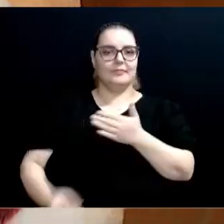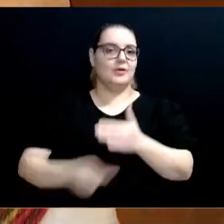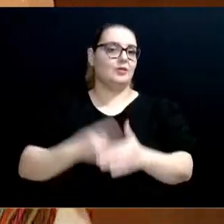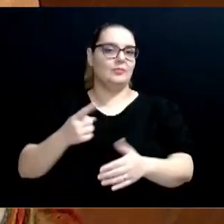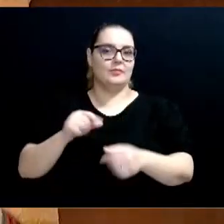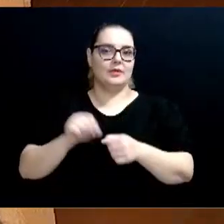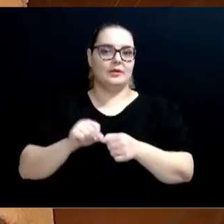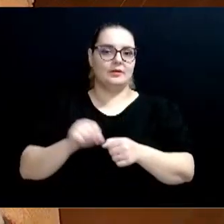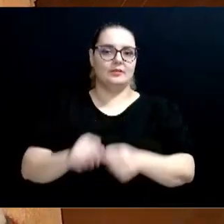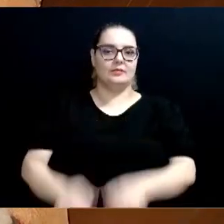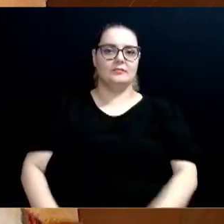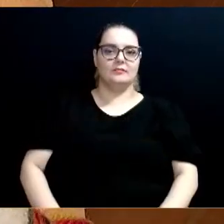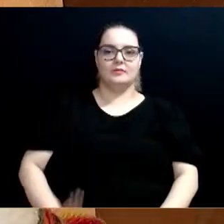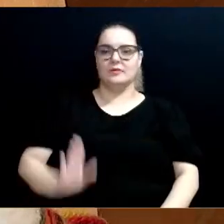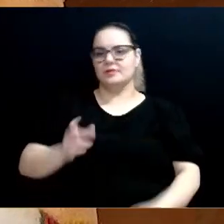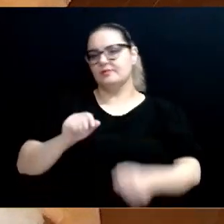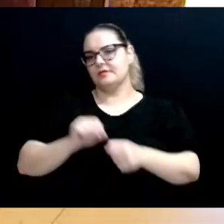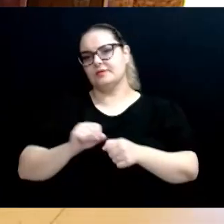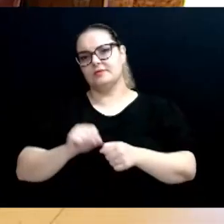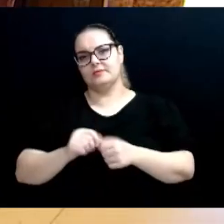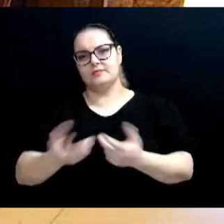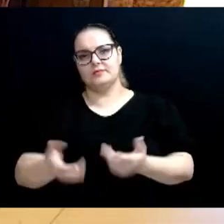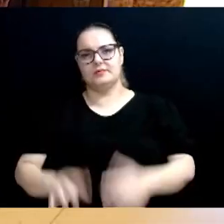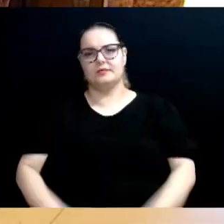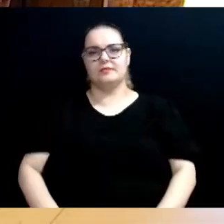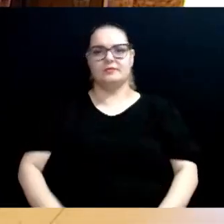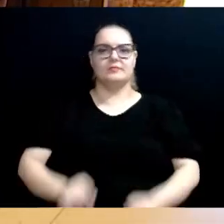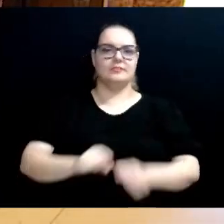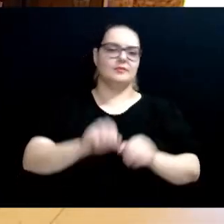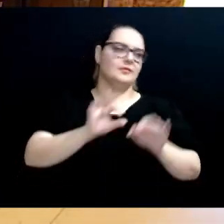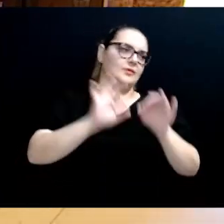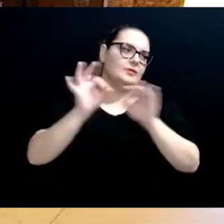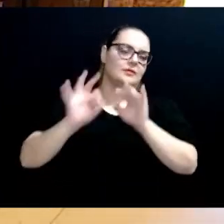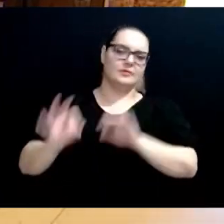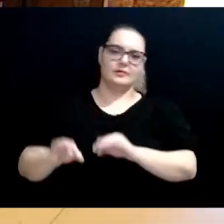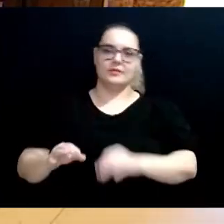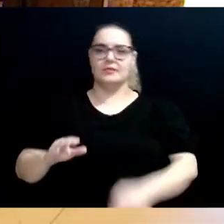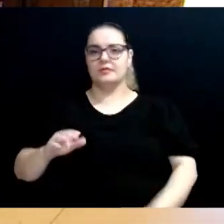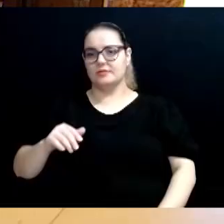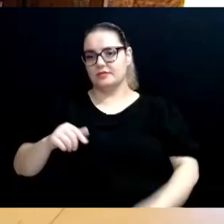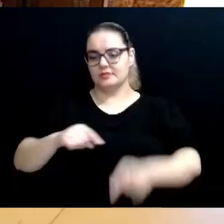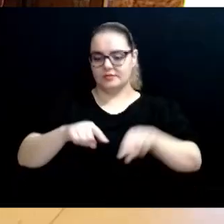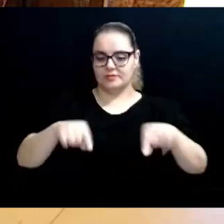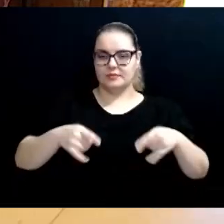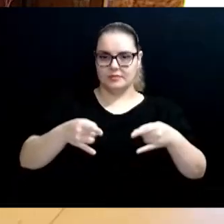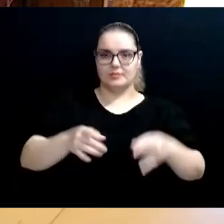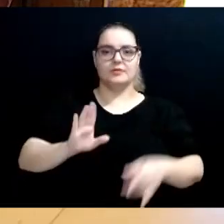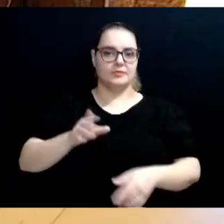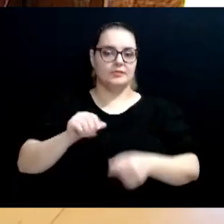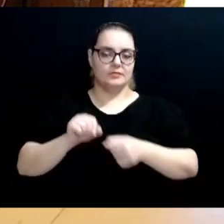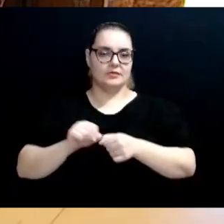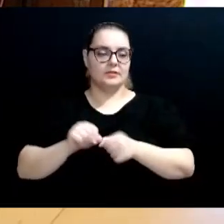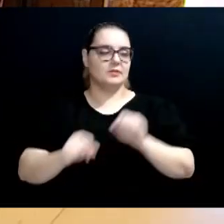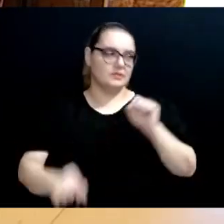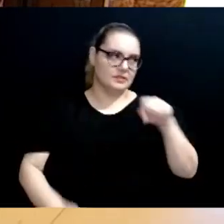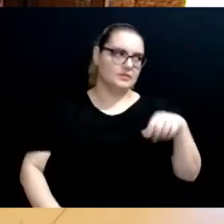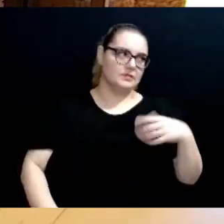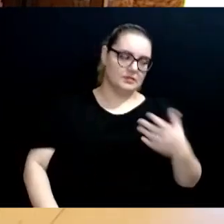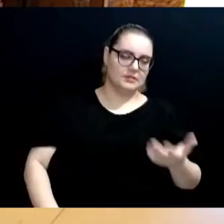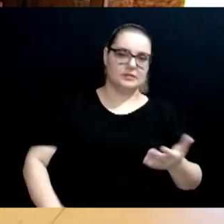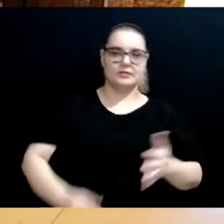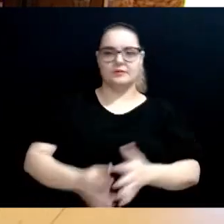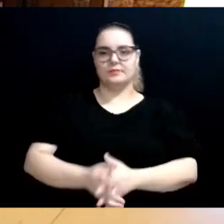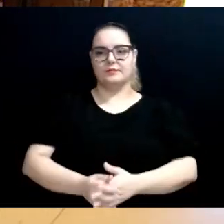foi o primeiro que eu fiz. Mas eu já fazia outras coisas. Fiz as coisas do enfeite também, de quarto, essa coisa toda eu já fazia.